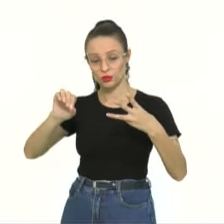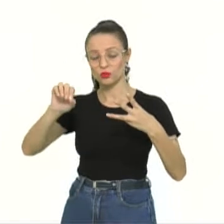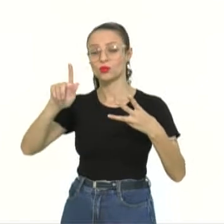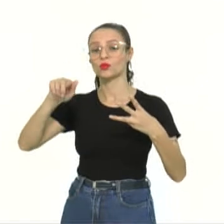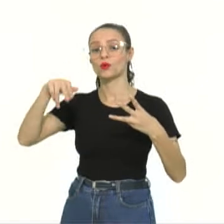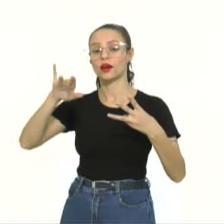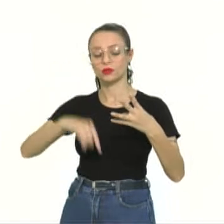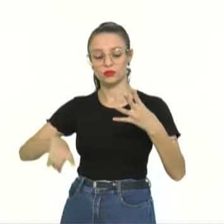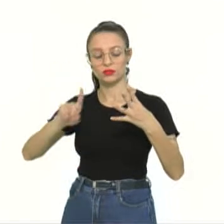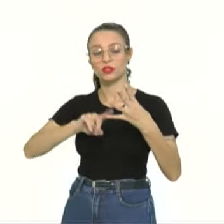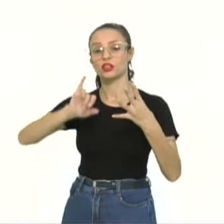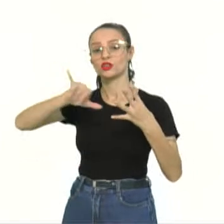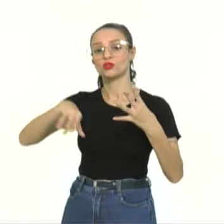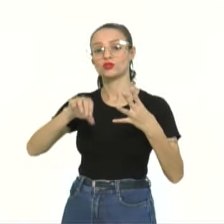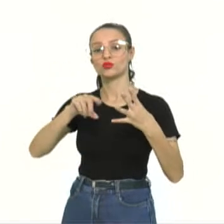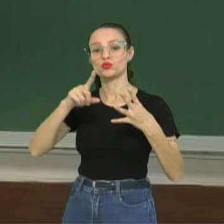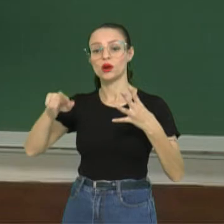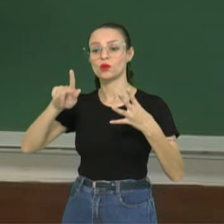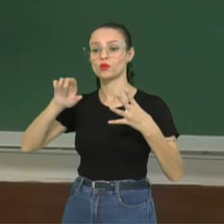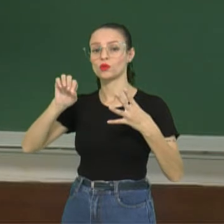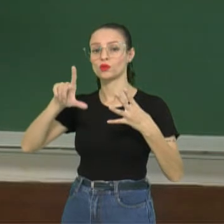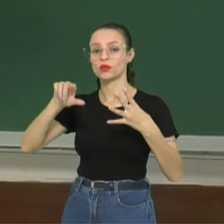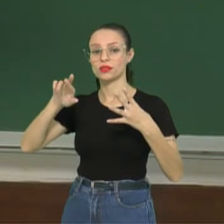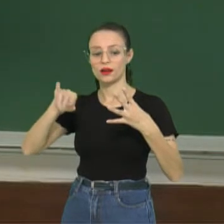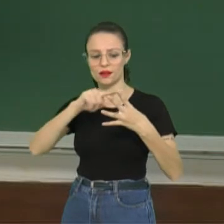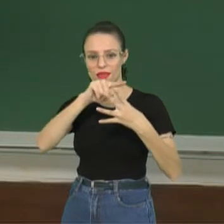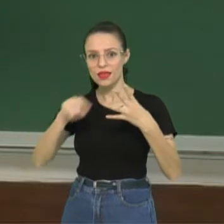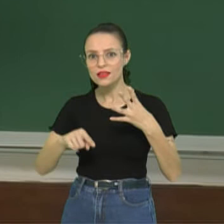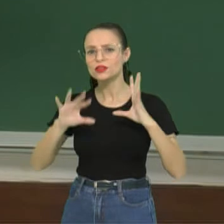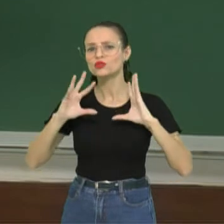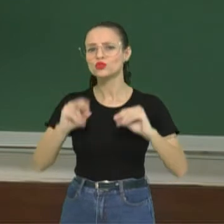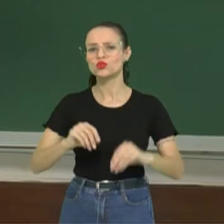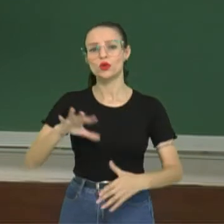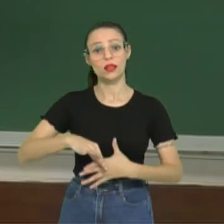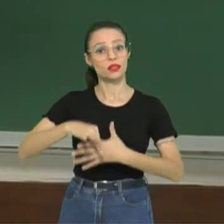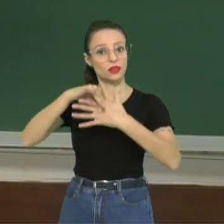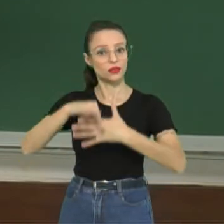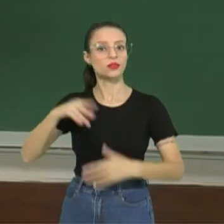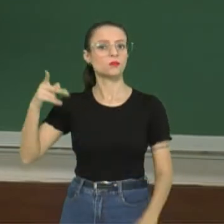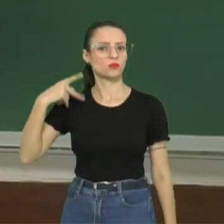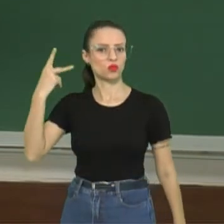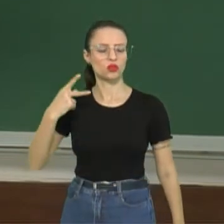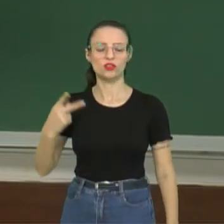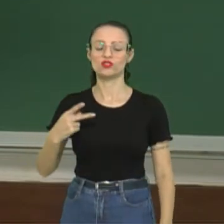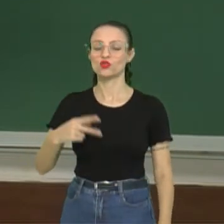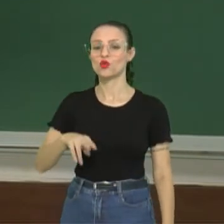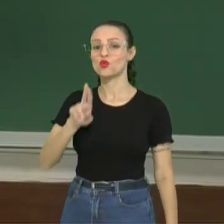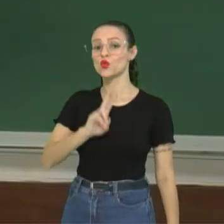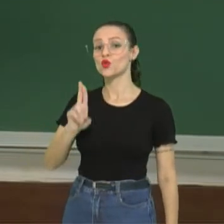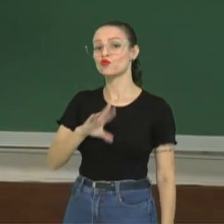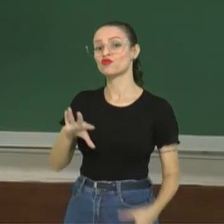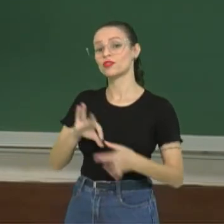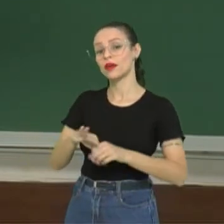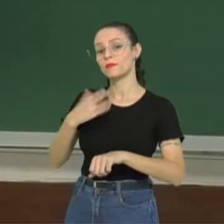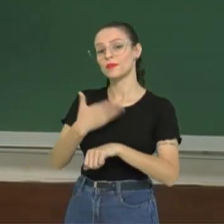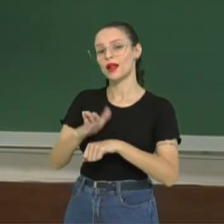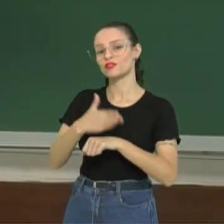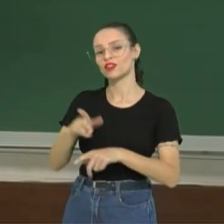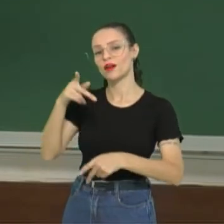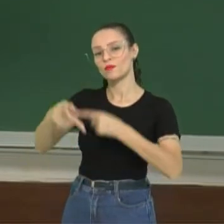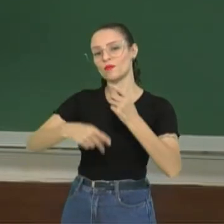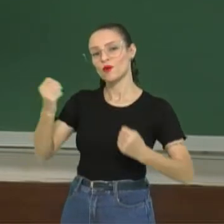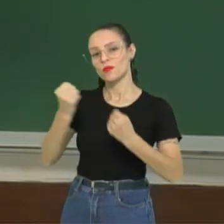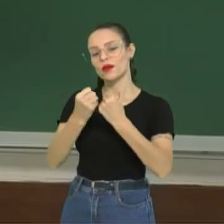Goulart todos esses então foram líderes que líderes políticos que utilizaram práticas populistas